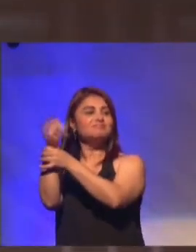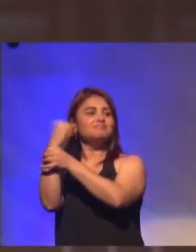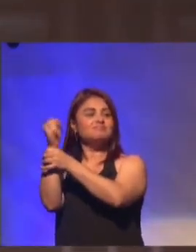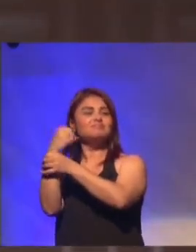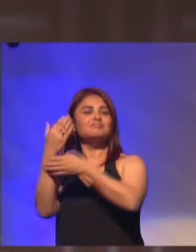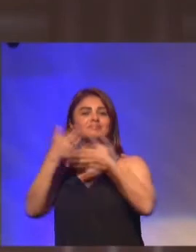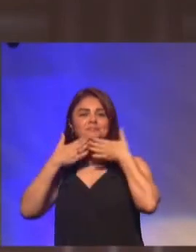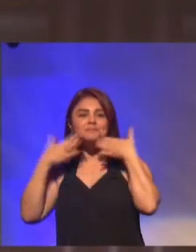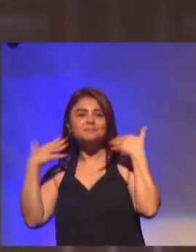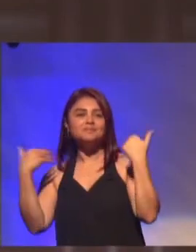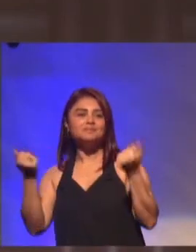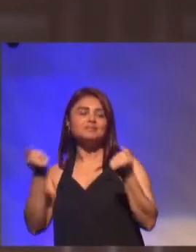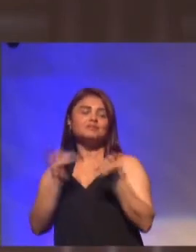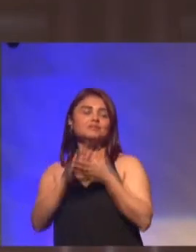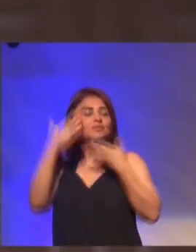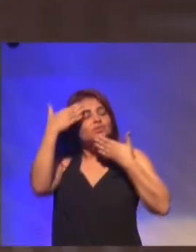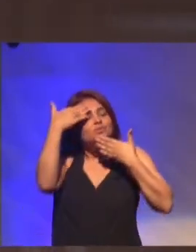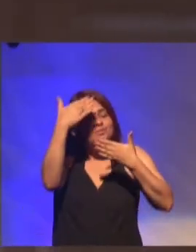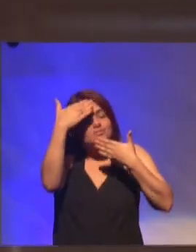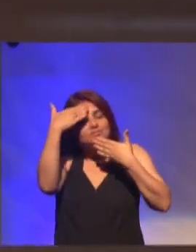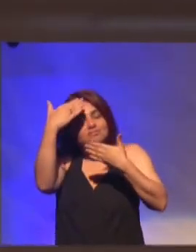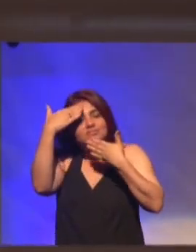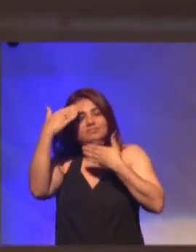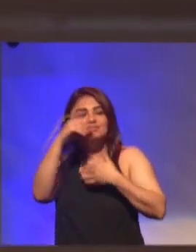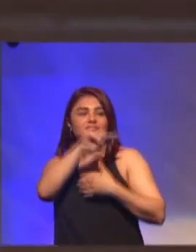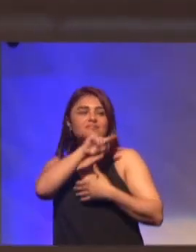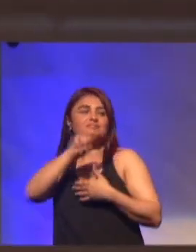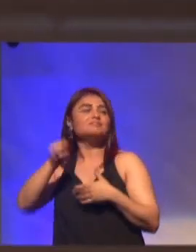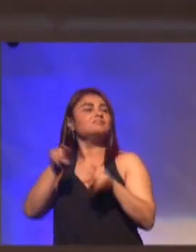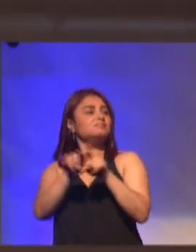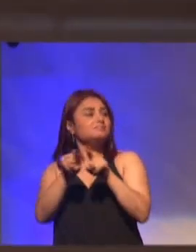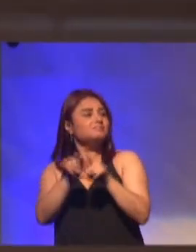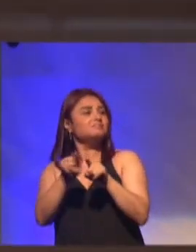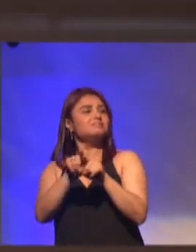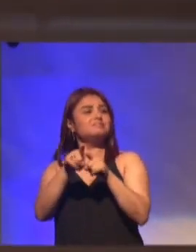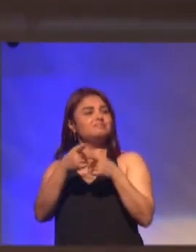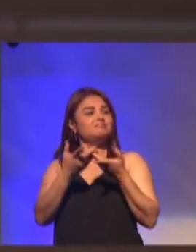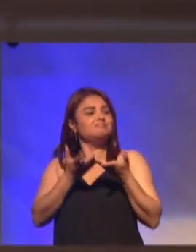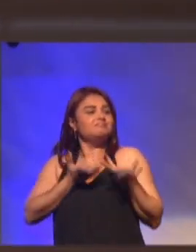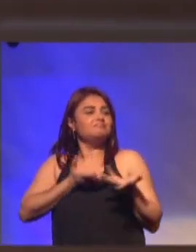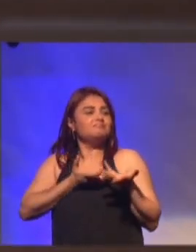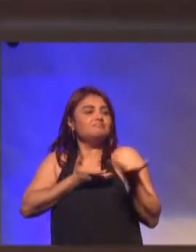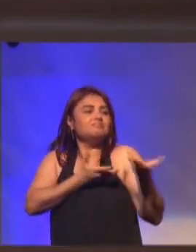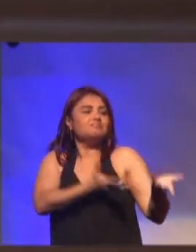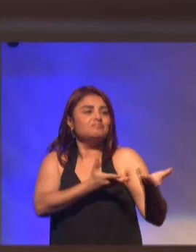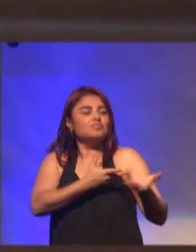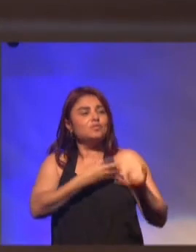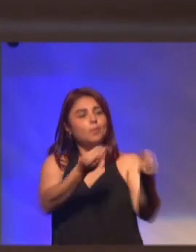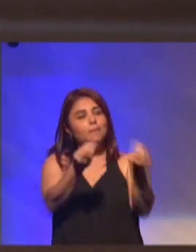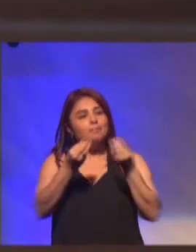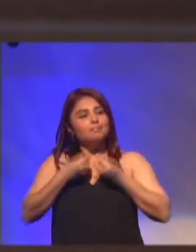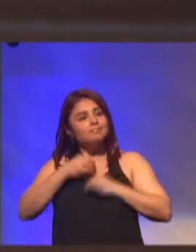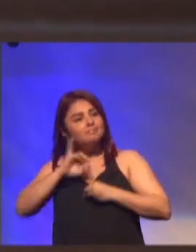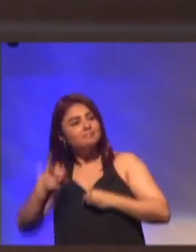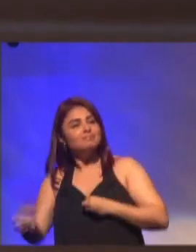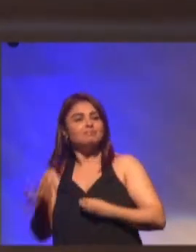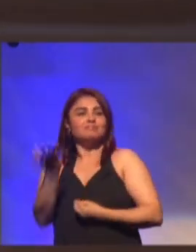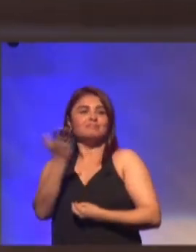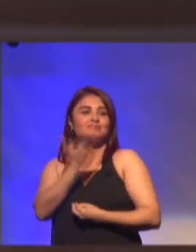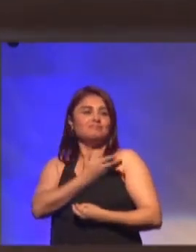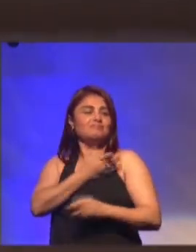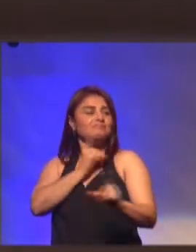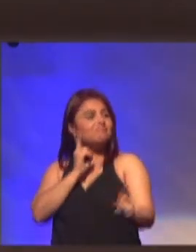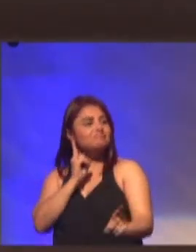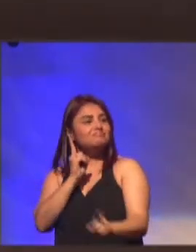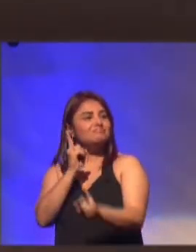melhor. Obrigado pelo pessoal que nos convidou, que deu essa oportunidade de encontrar os colegas